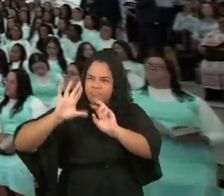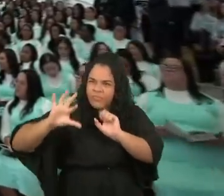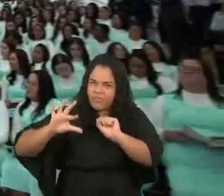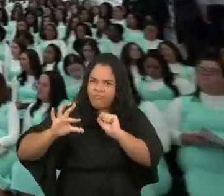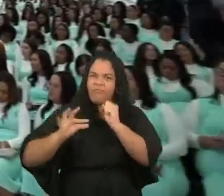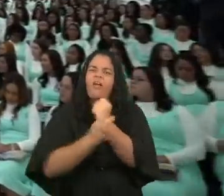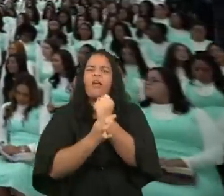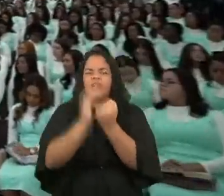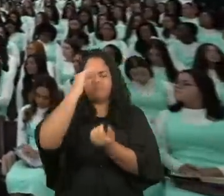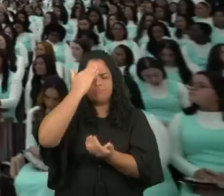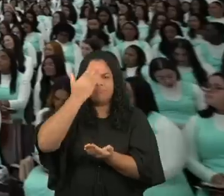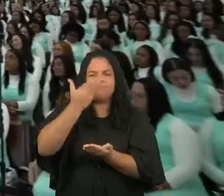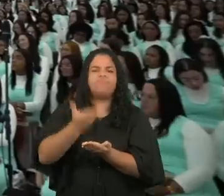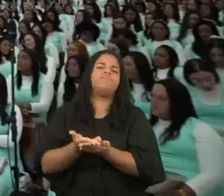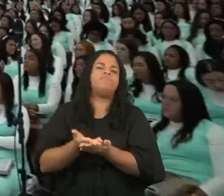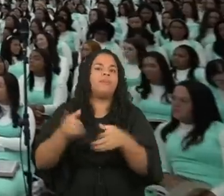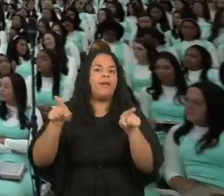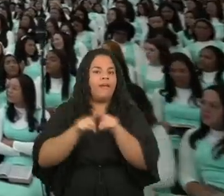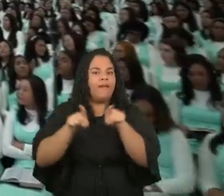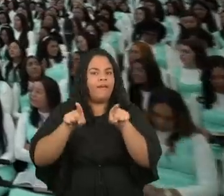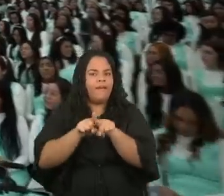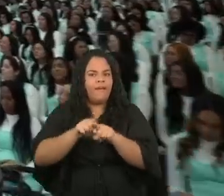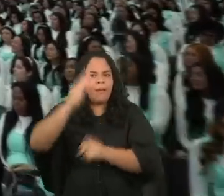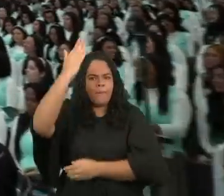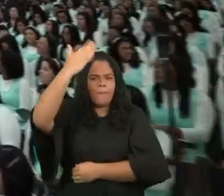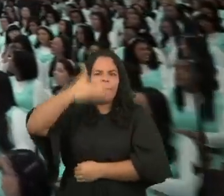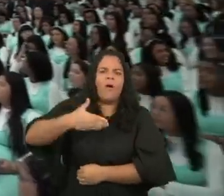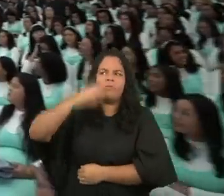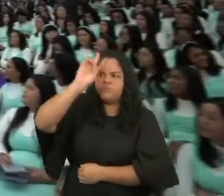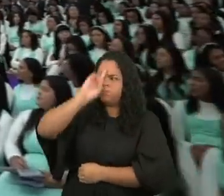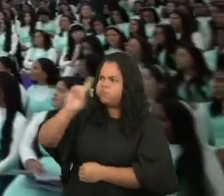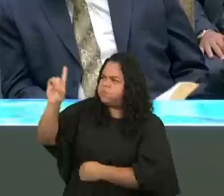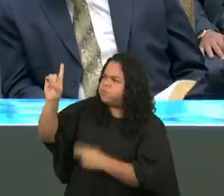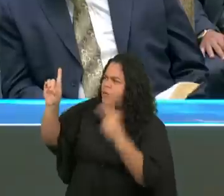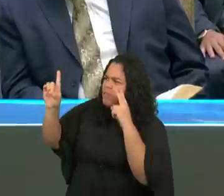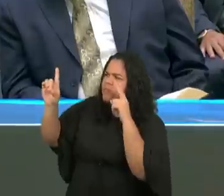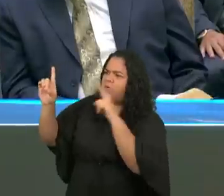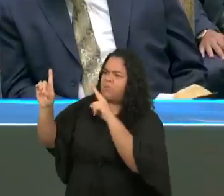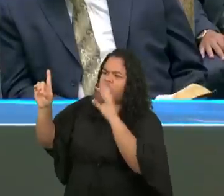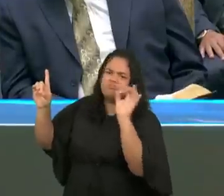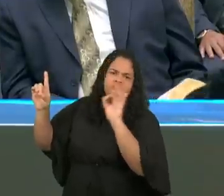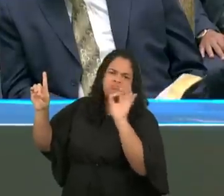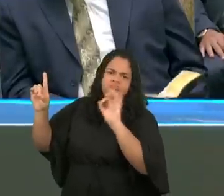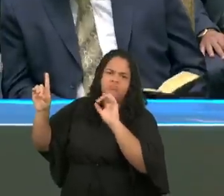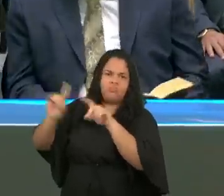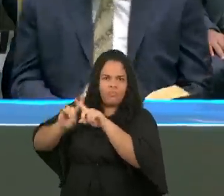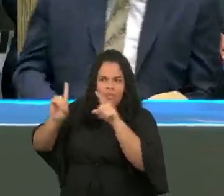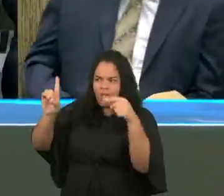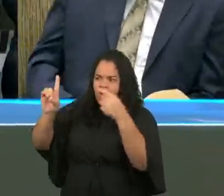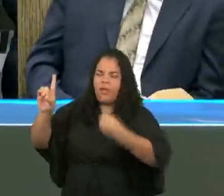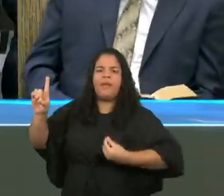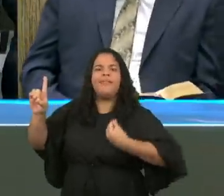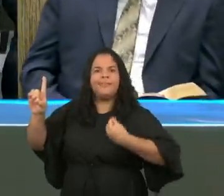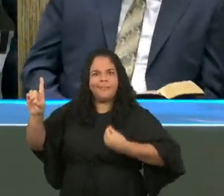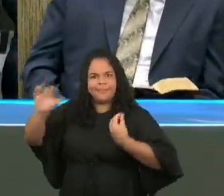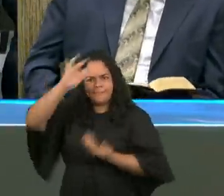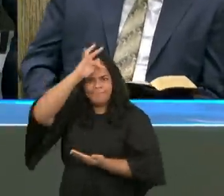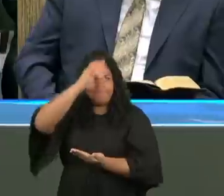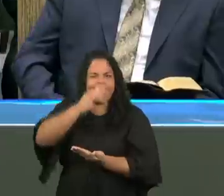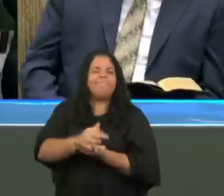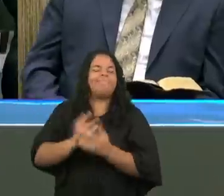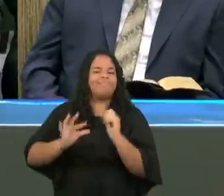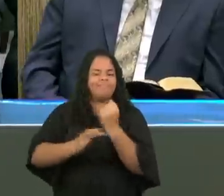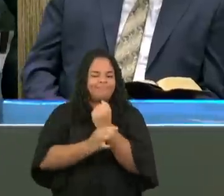coisas que se esperam e a prova das coisas que não se veem. Esse lado da galeria aqui, fique em pé, por gentileza, vocês